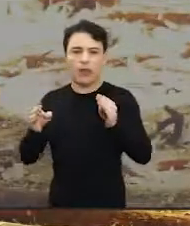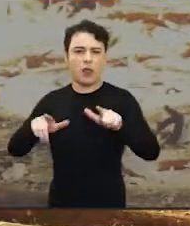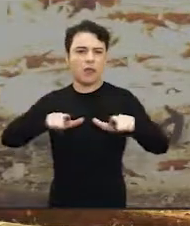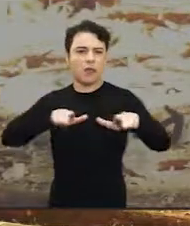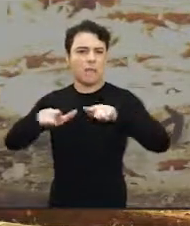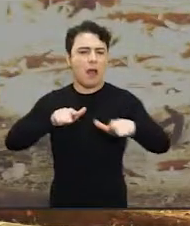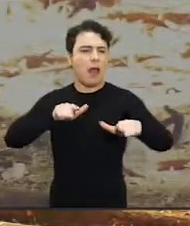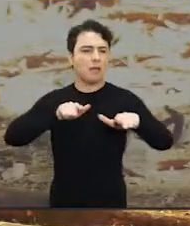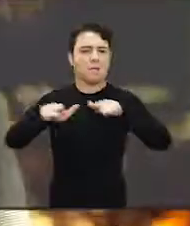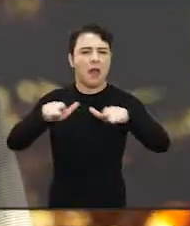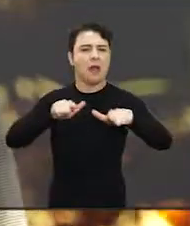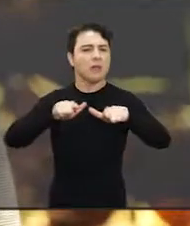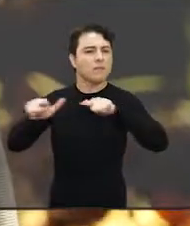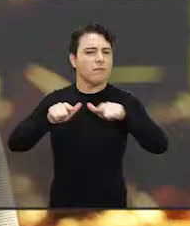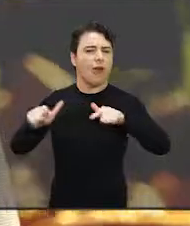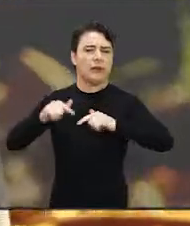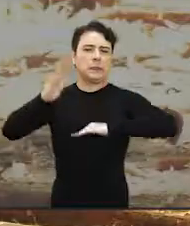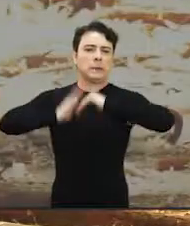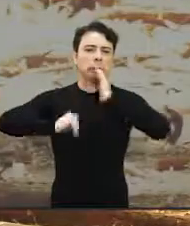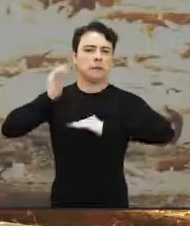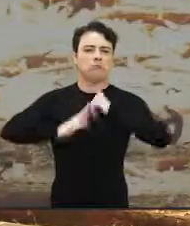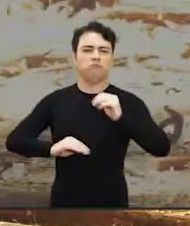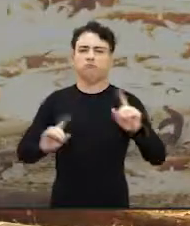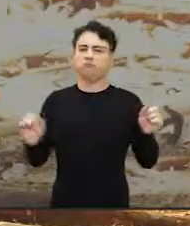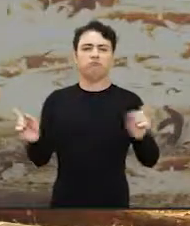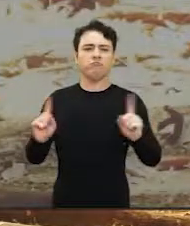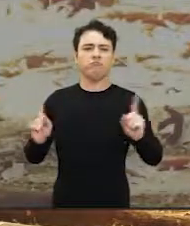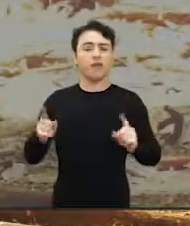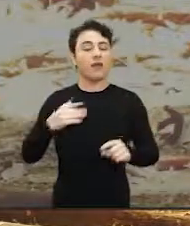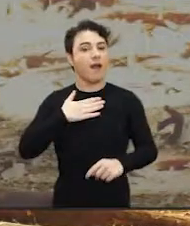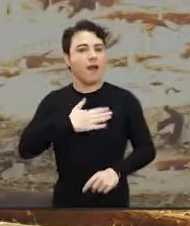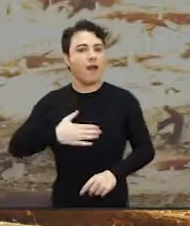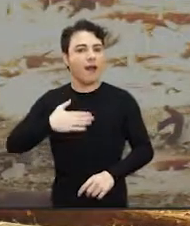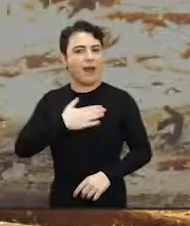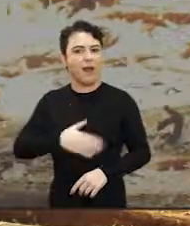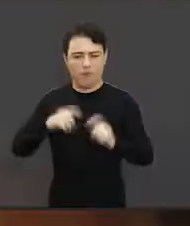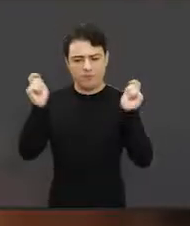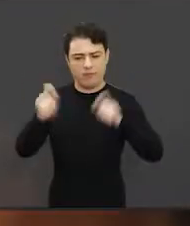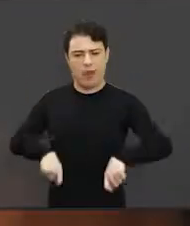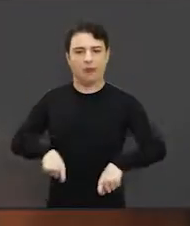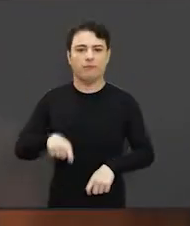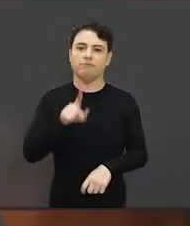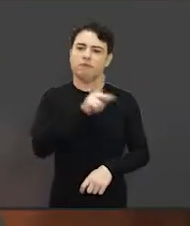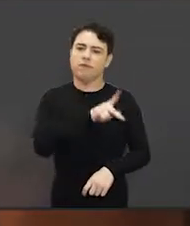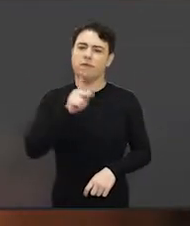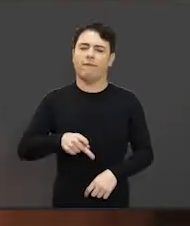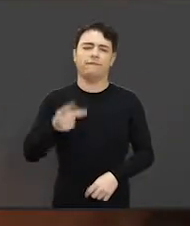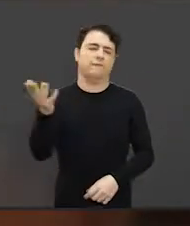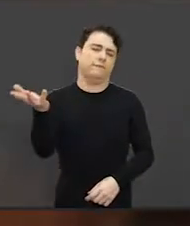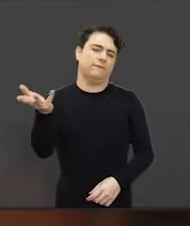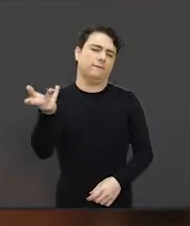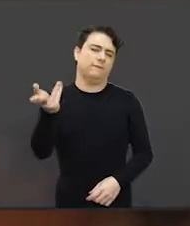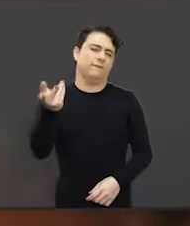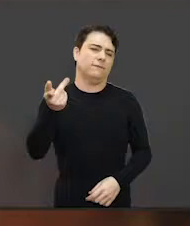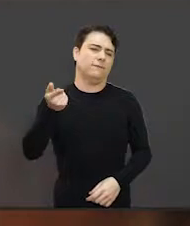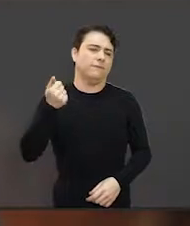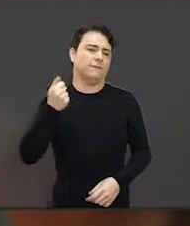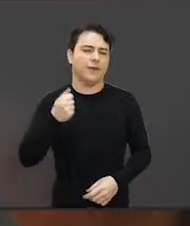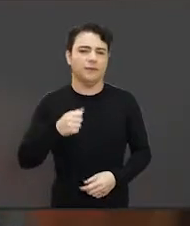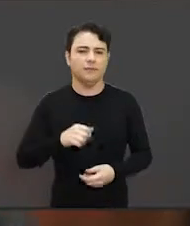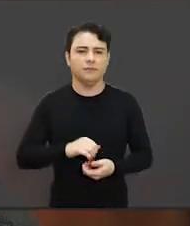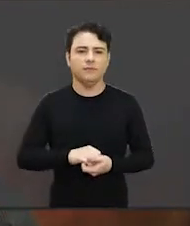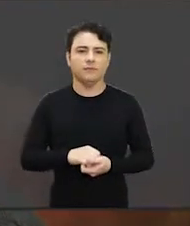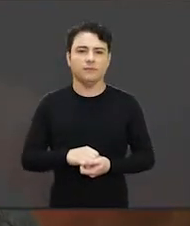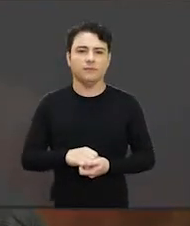não só o lado profissional. Nesse aspecto, eu acho o trabalho de professor fantástico. O artista tem um reconhecimento, aqui na cidade